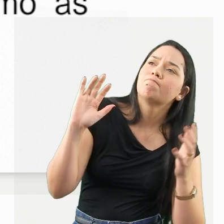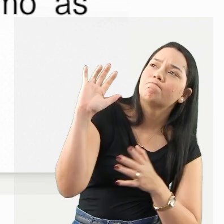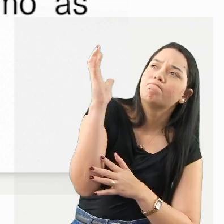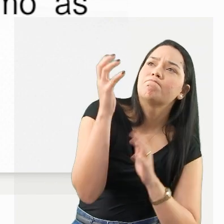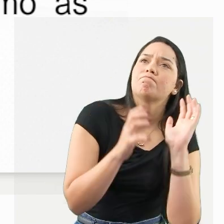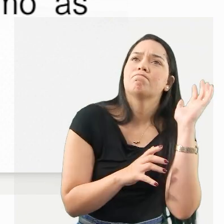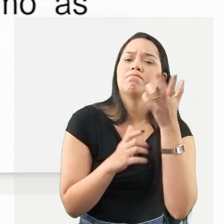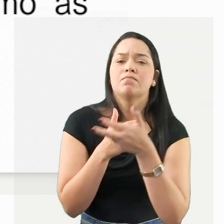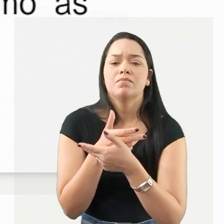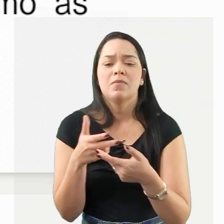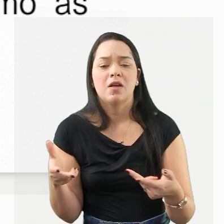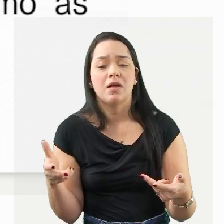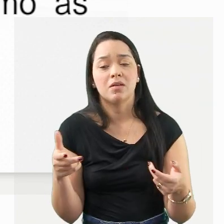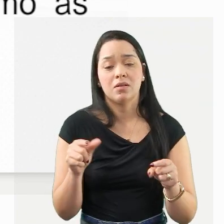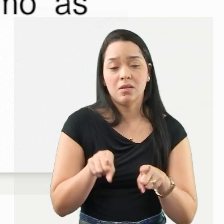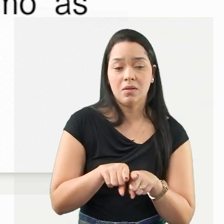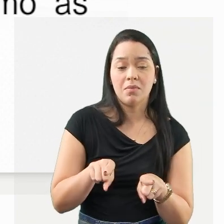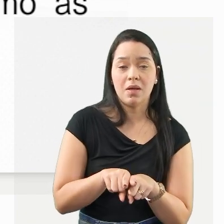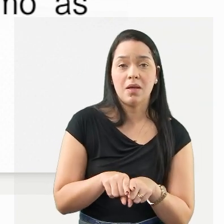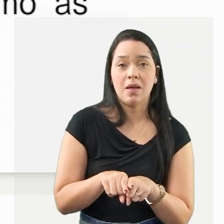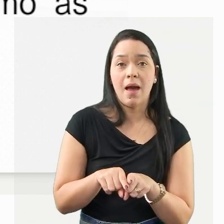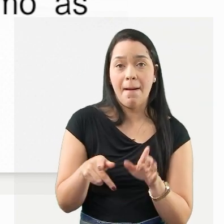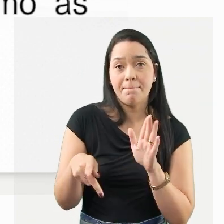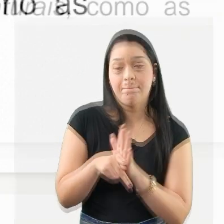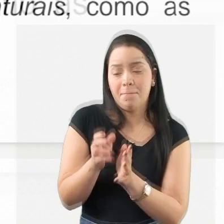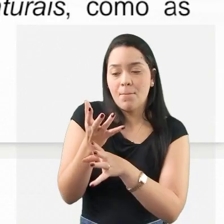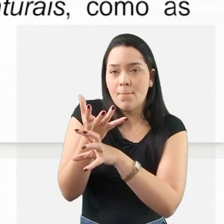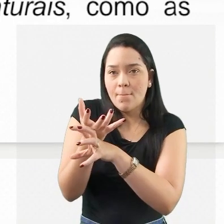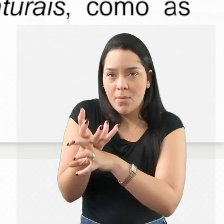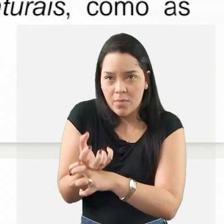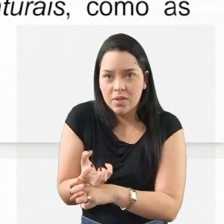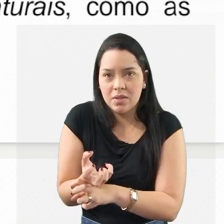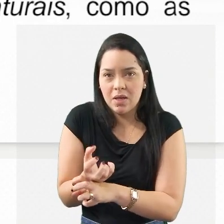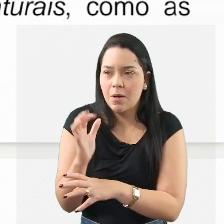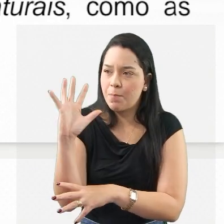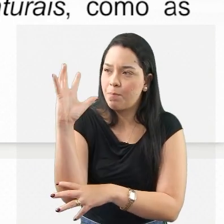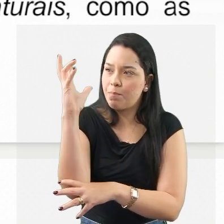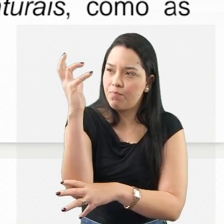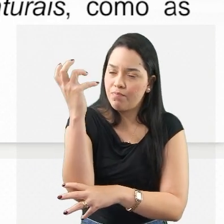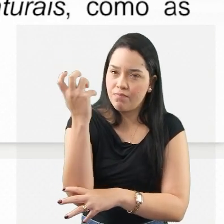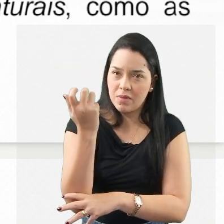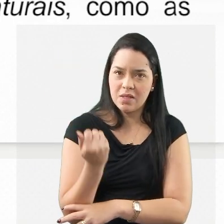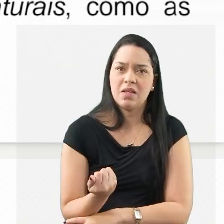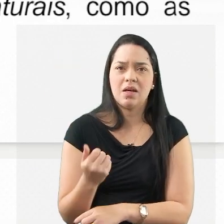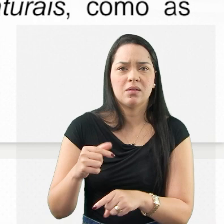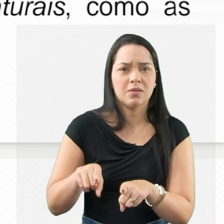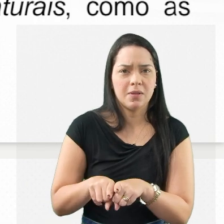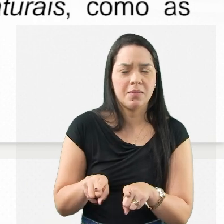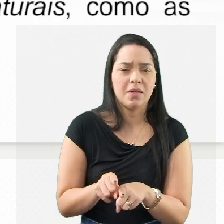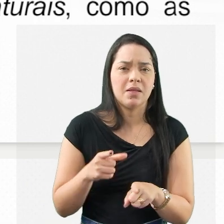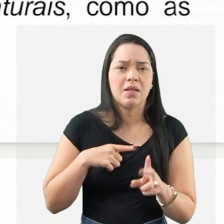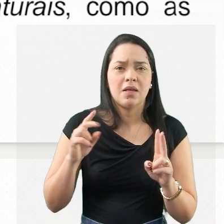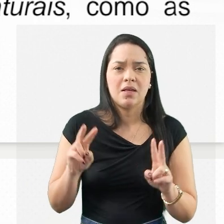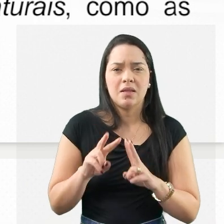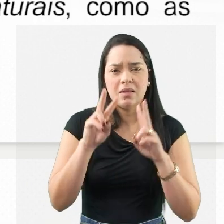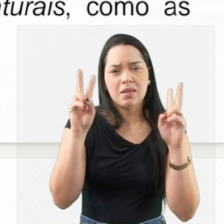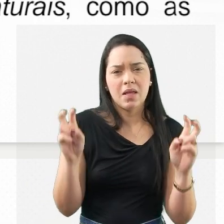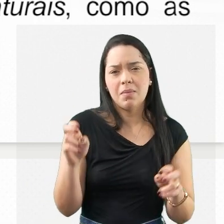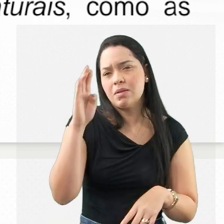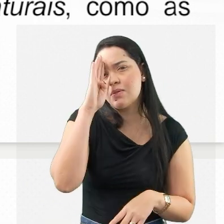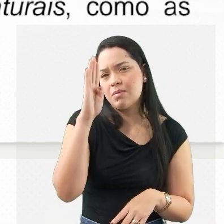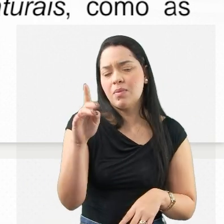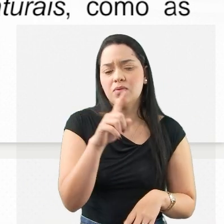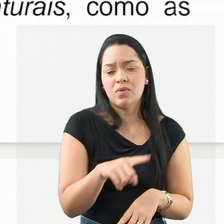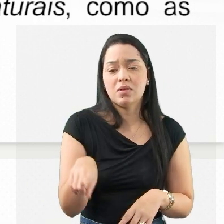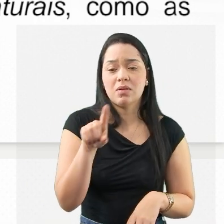retratados nesse cordel e, inclusive, a própria seca, né? Se vocês pesquisarem aí no Google, tem mais cordéis, principais cordéis,